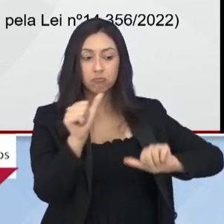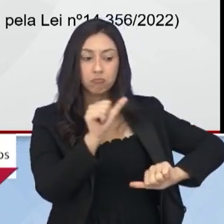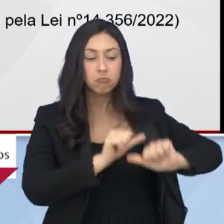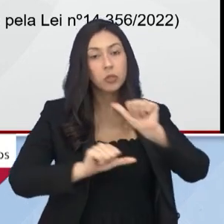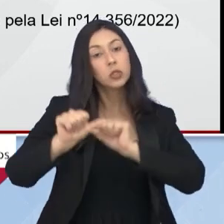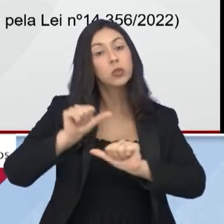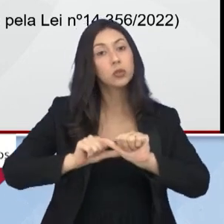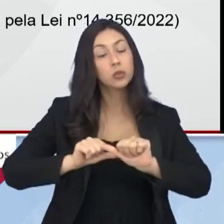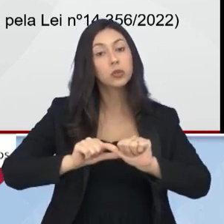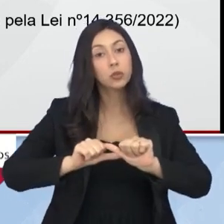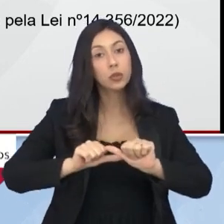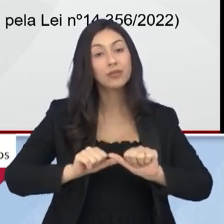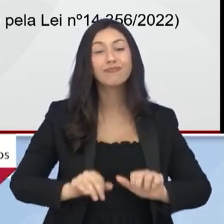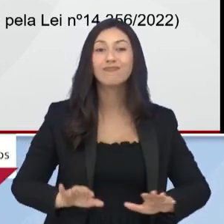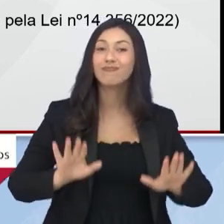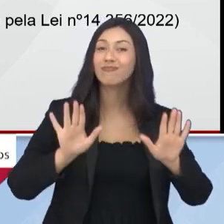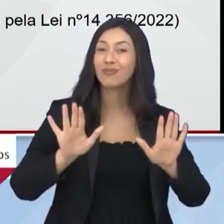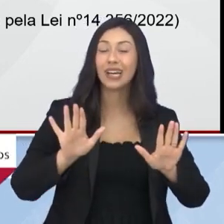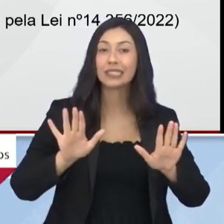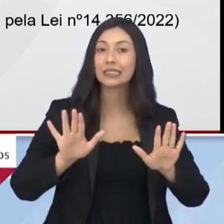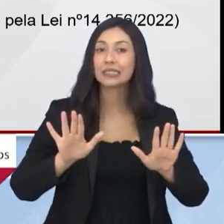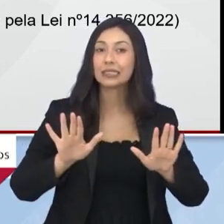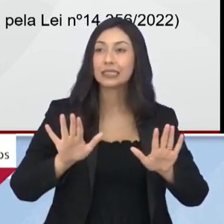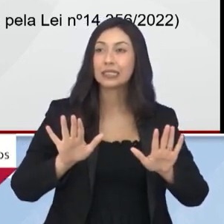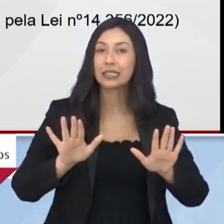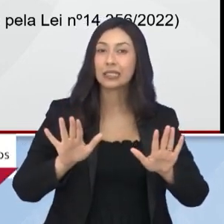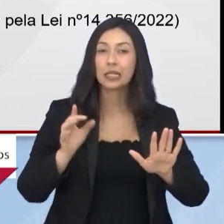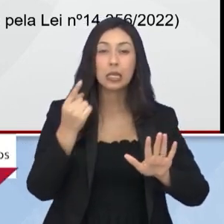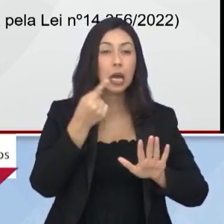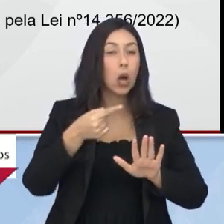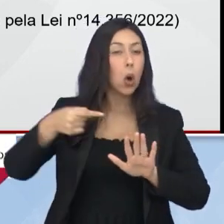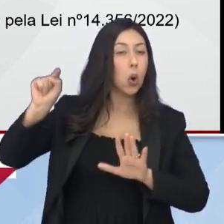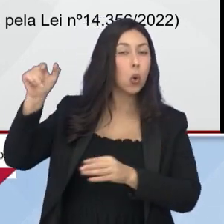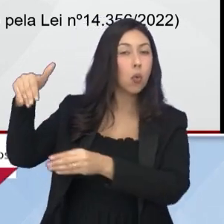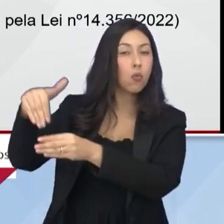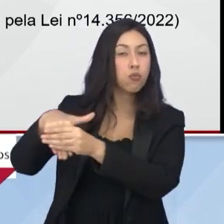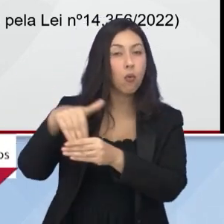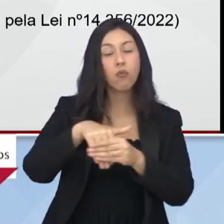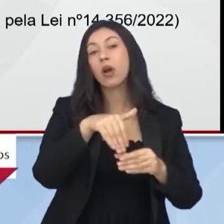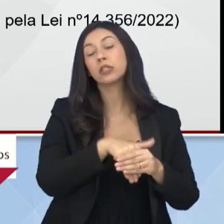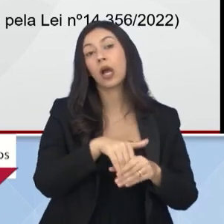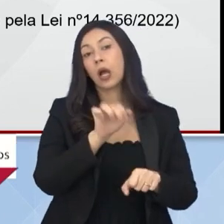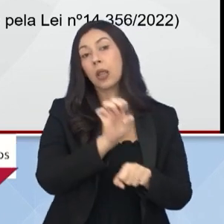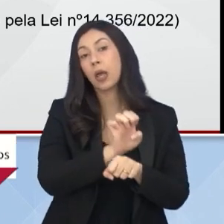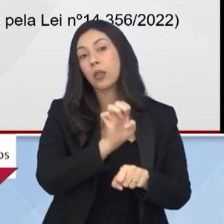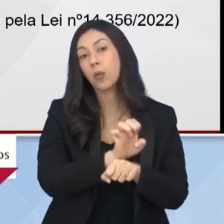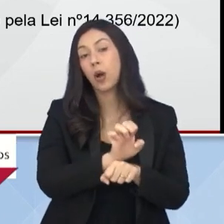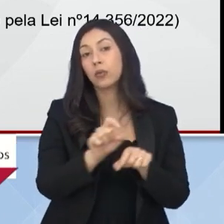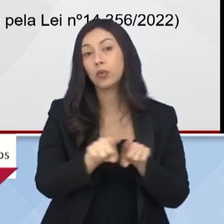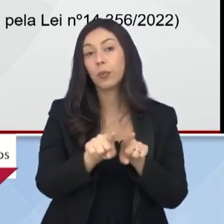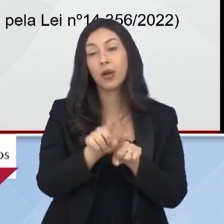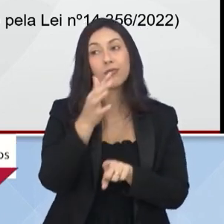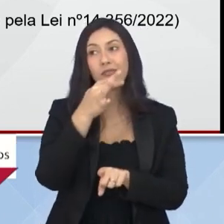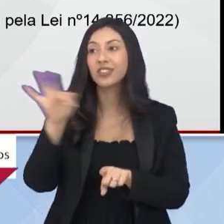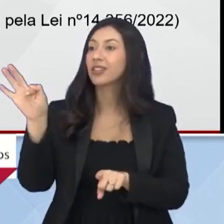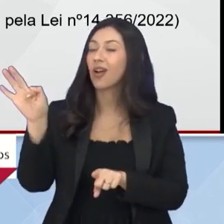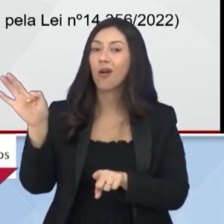2022 só que ela não valeu para as últimas eleições estaduais e e Federal Porque